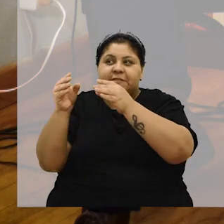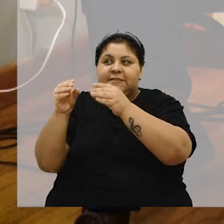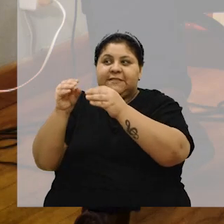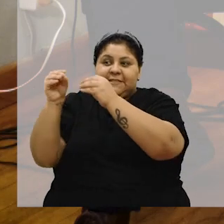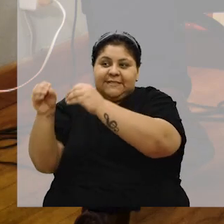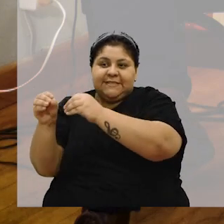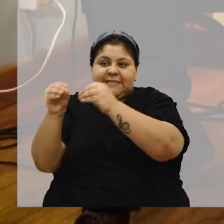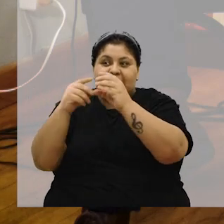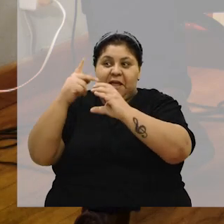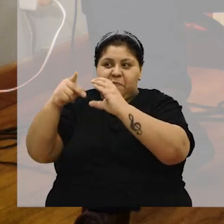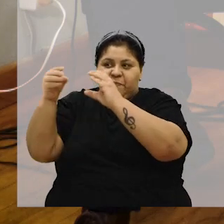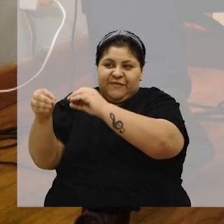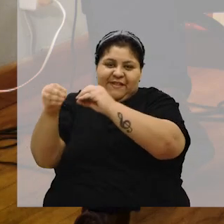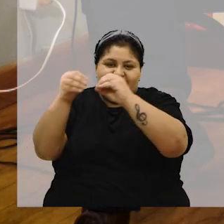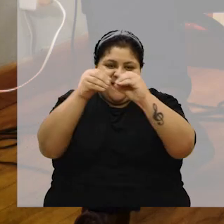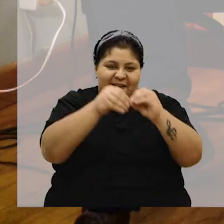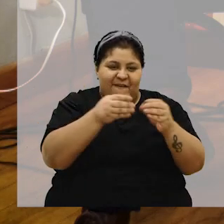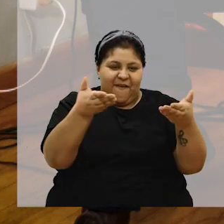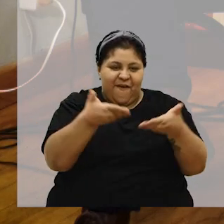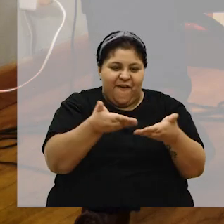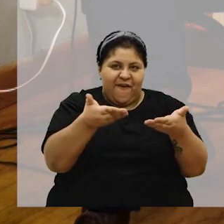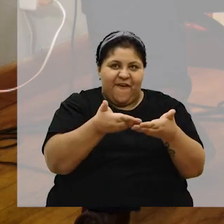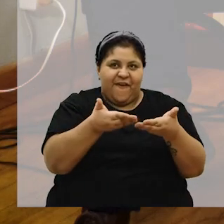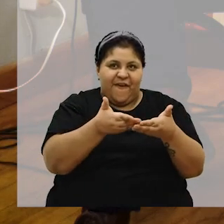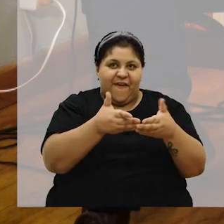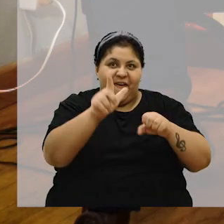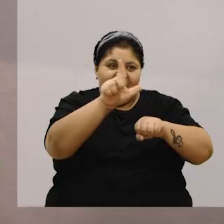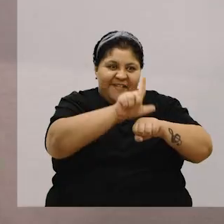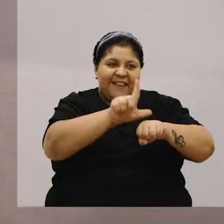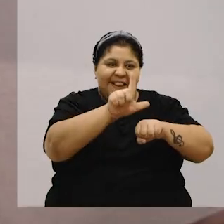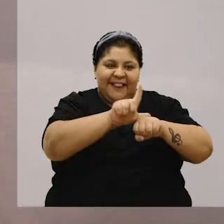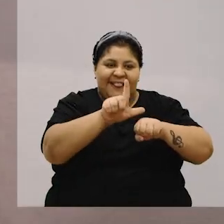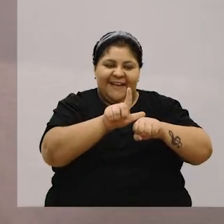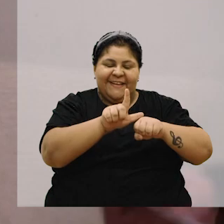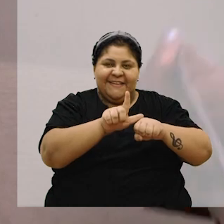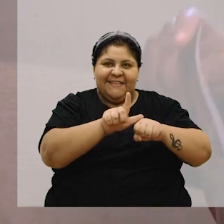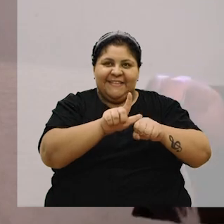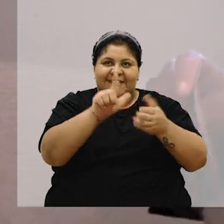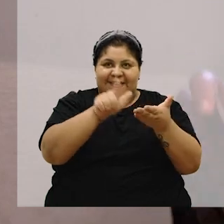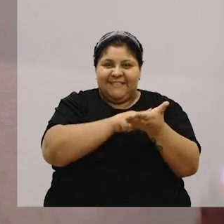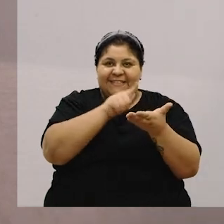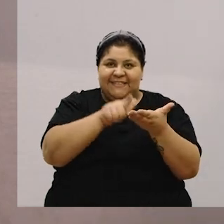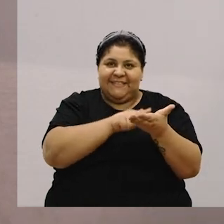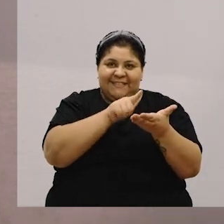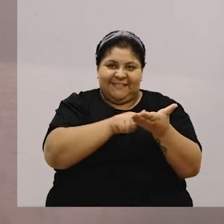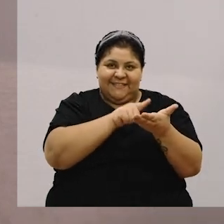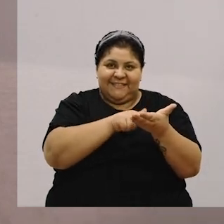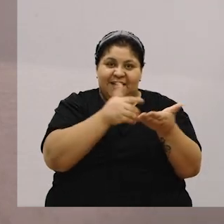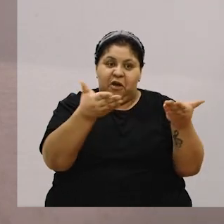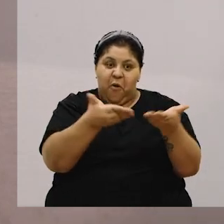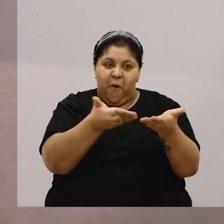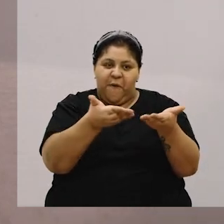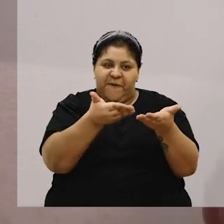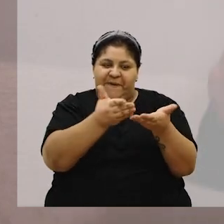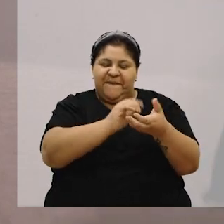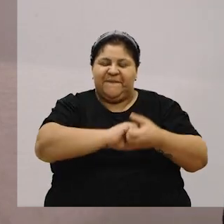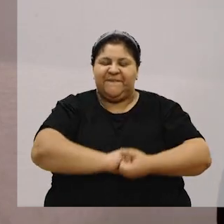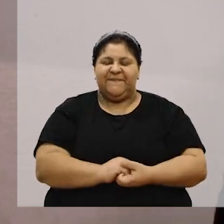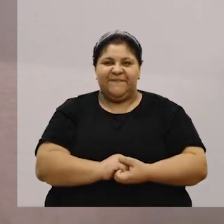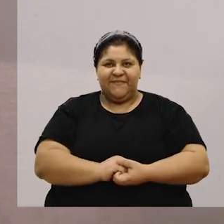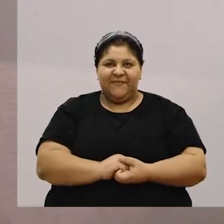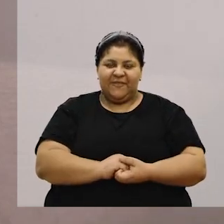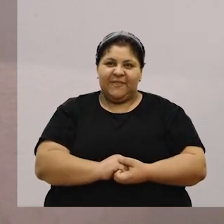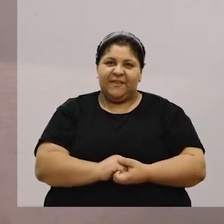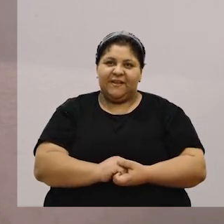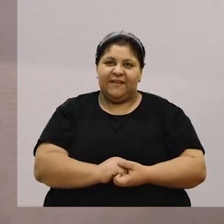itinerante. Saímos lá do estúdio da TV Câmara, no segundo subsolo do prédio do Legislativo Caxiense, lá na Alfredo Chaves, e